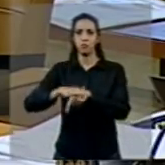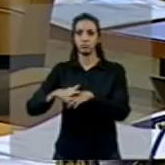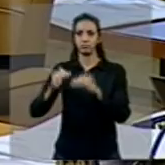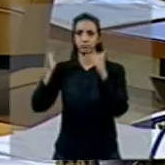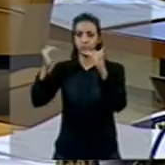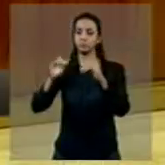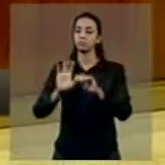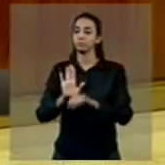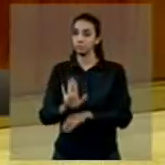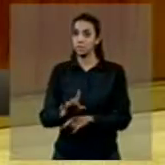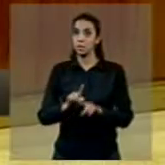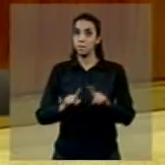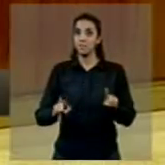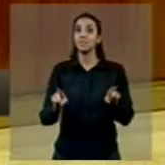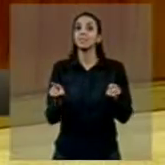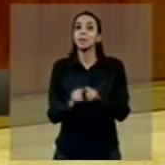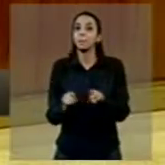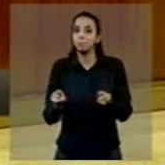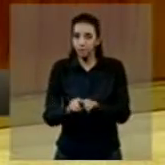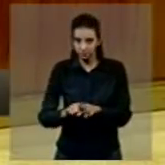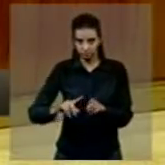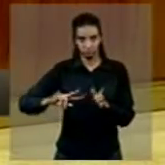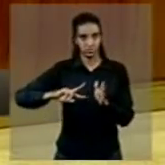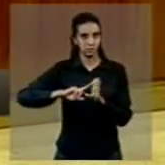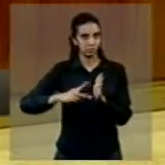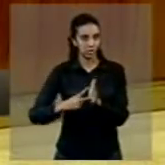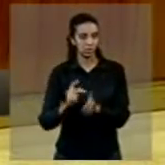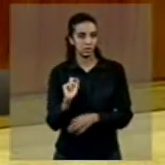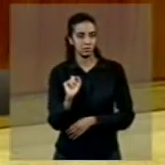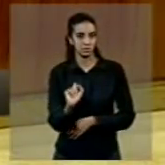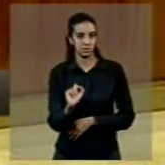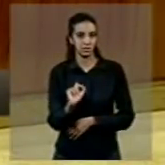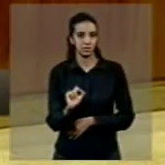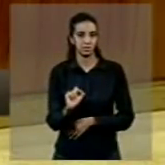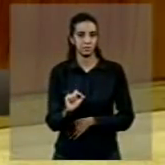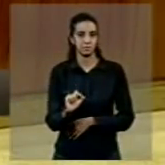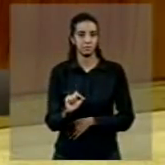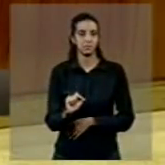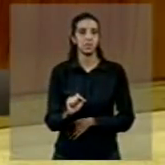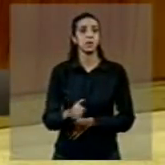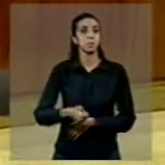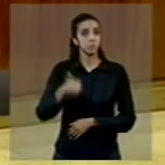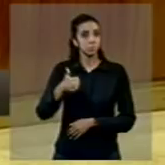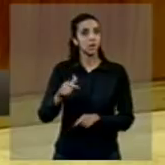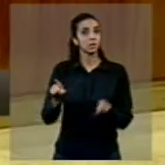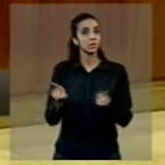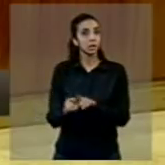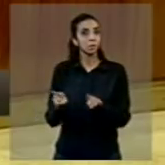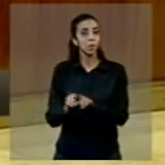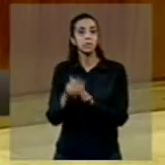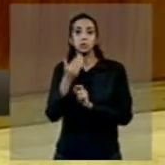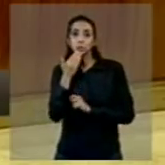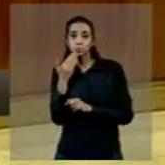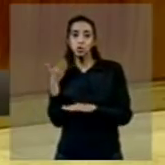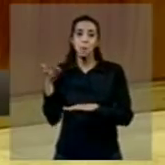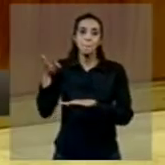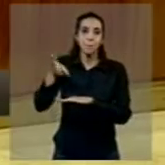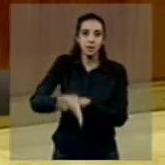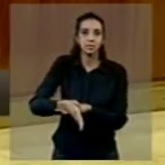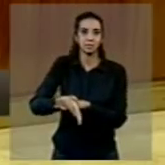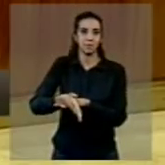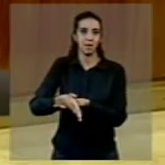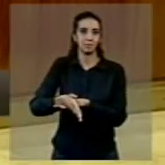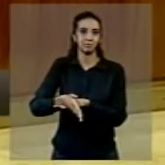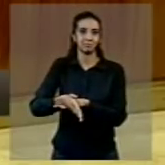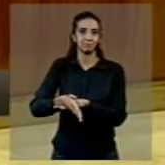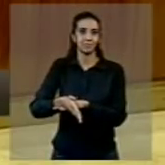mas traduz também a primeira e, quiçá, mais fundamental forma de participação nos assuntos